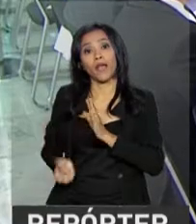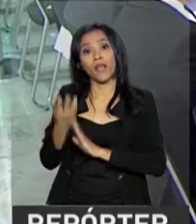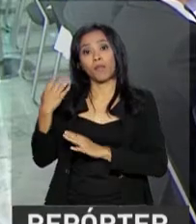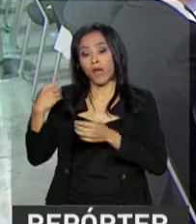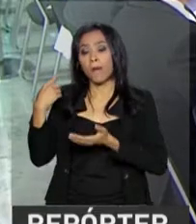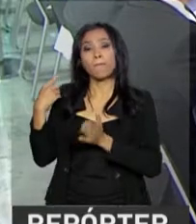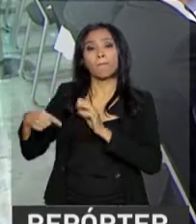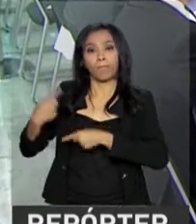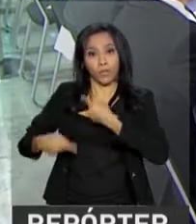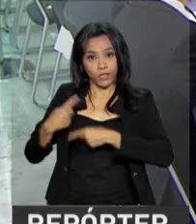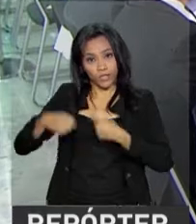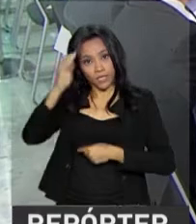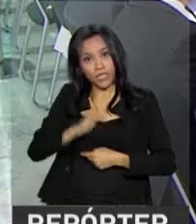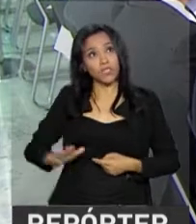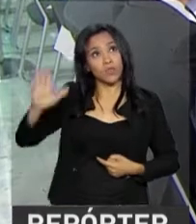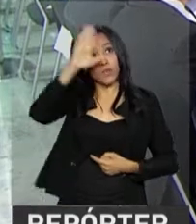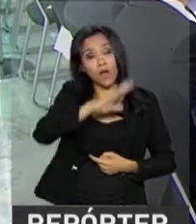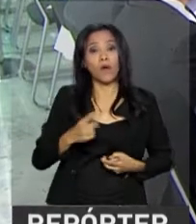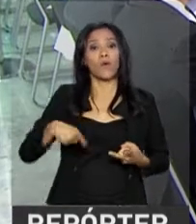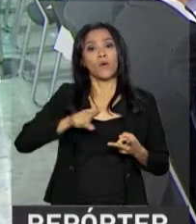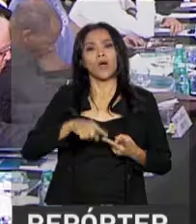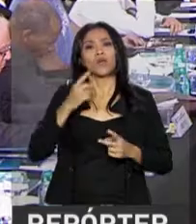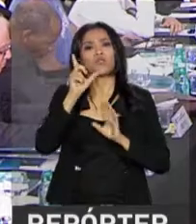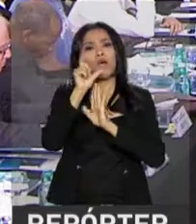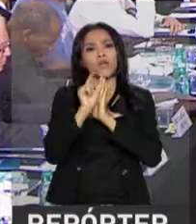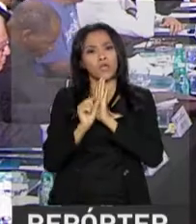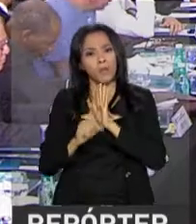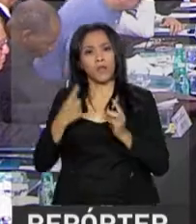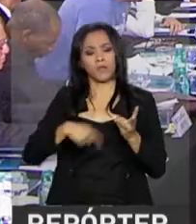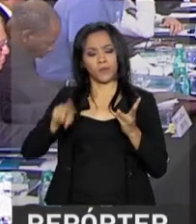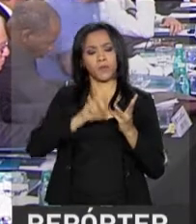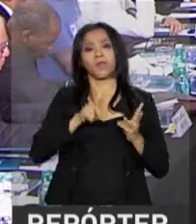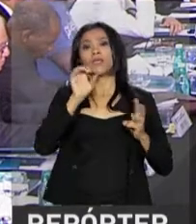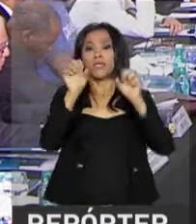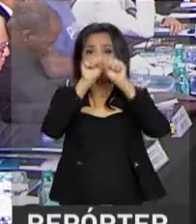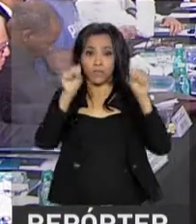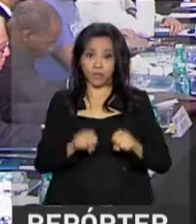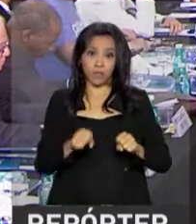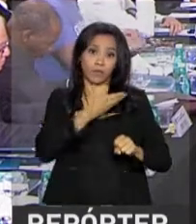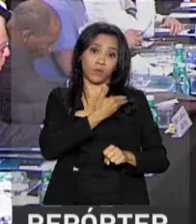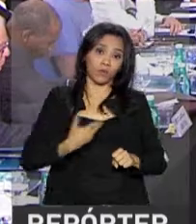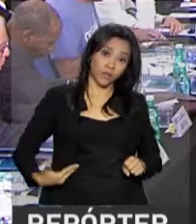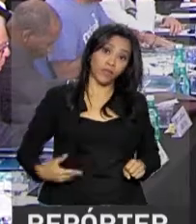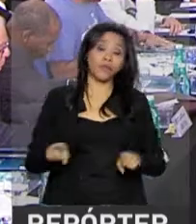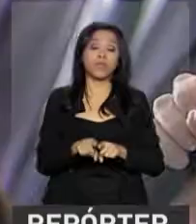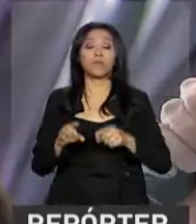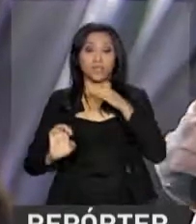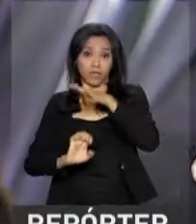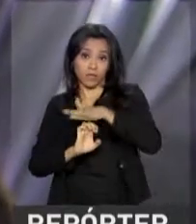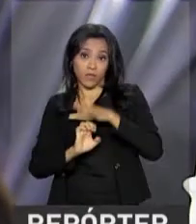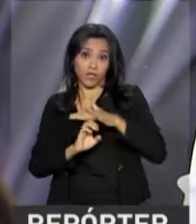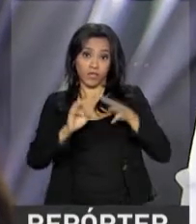o descontingenciamento do orçamento e a integração de dados de sistemas públicos e privados de segurança.